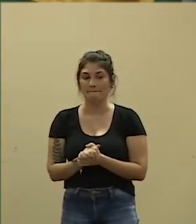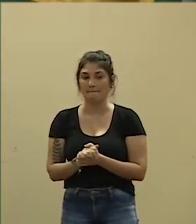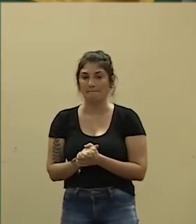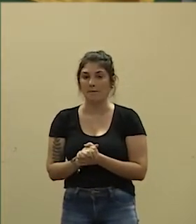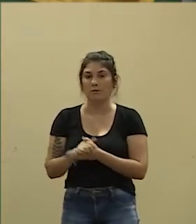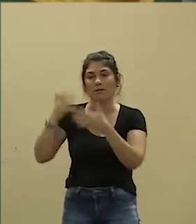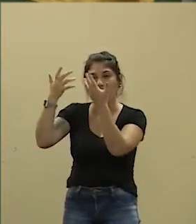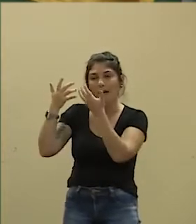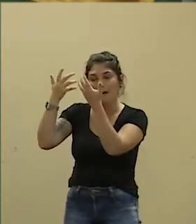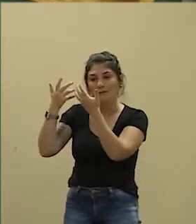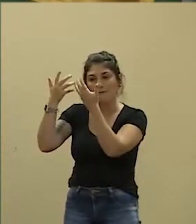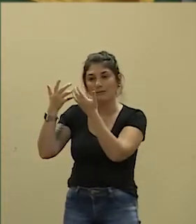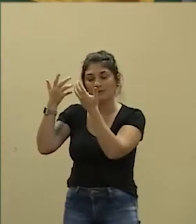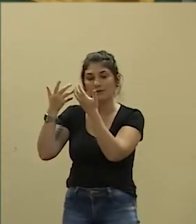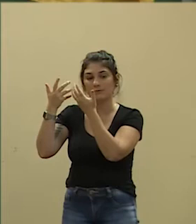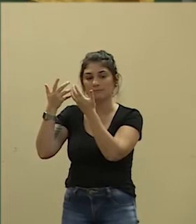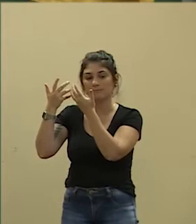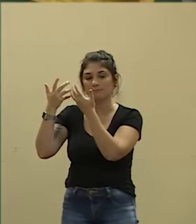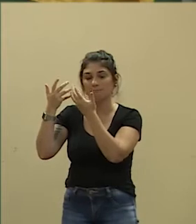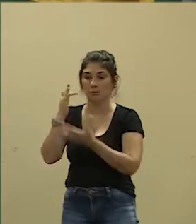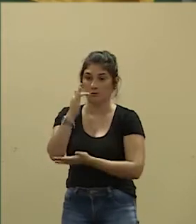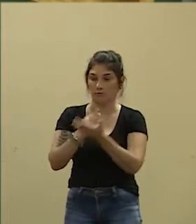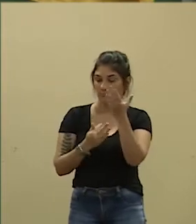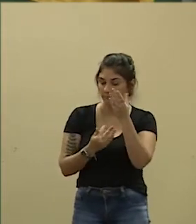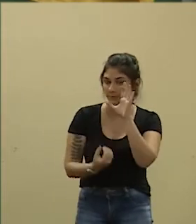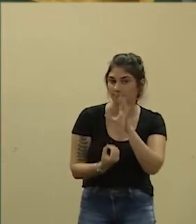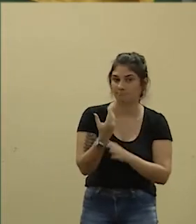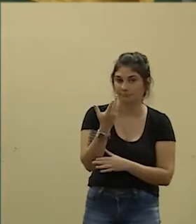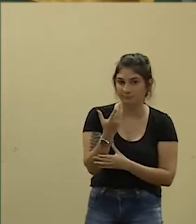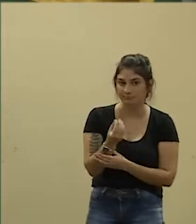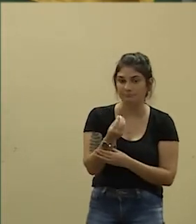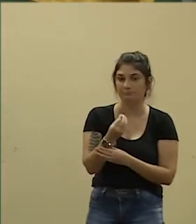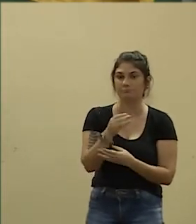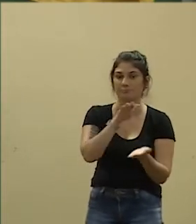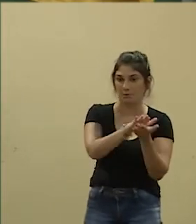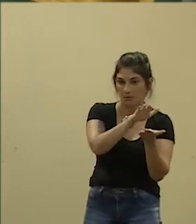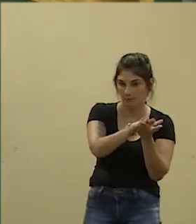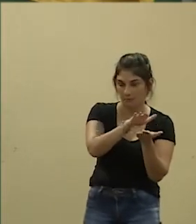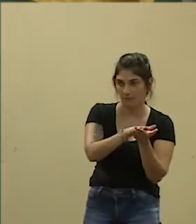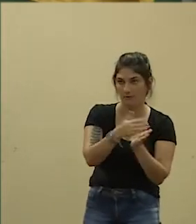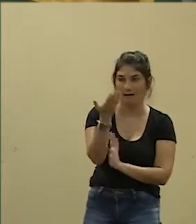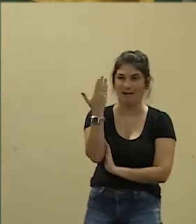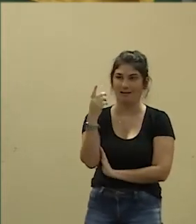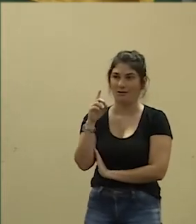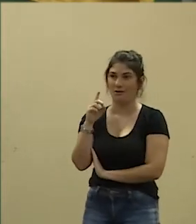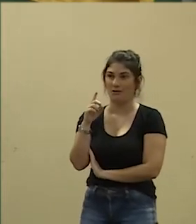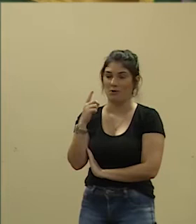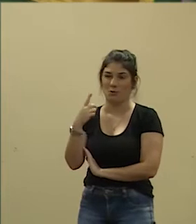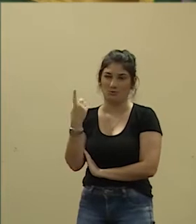reflexão é é um texto foi publicado a 11 anos atrás a gente vê o que a gente já